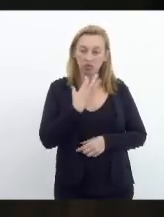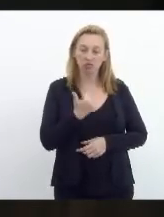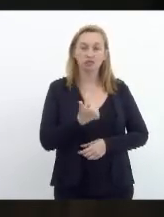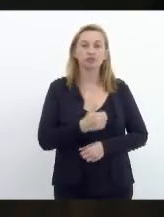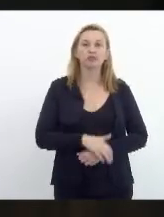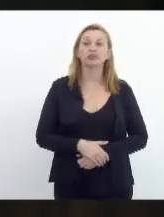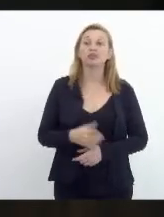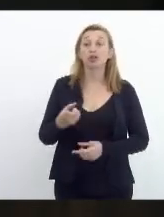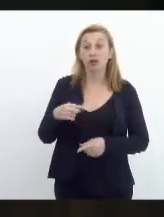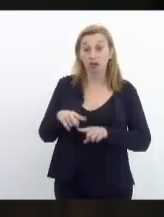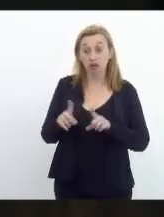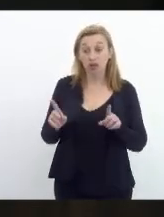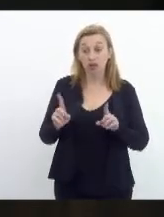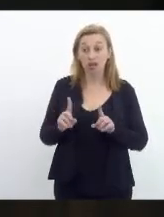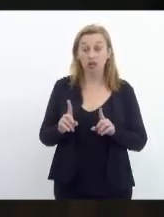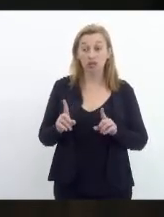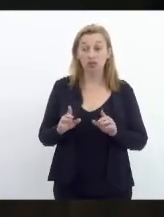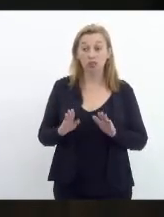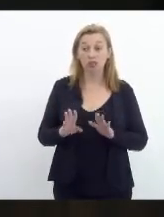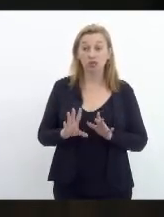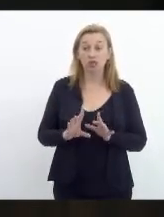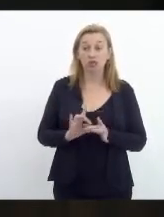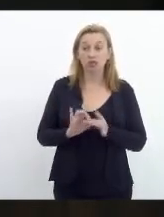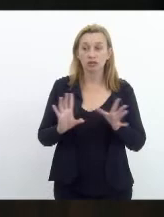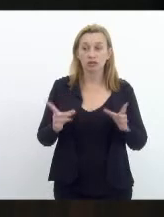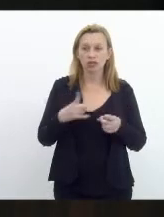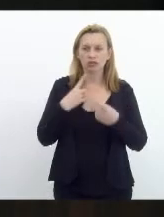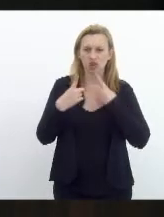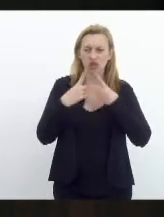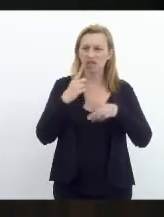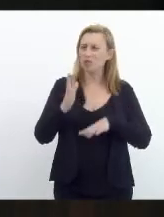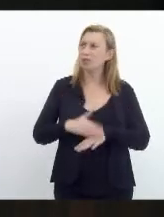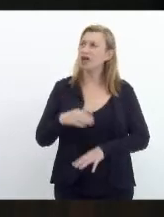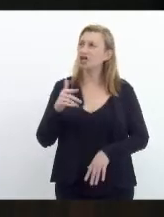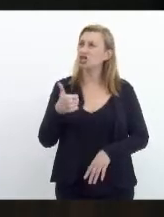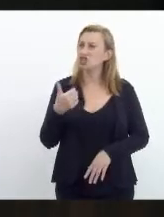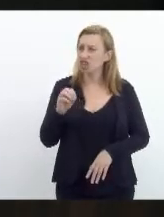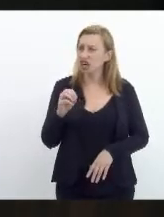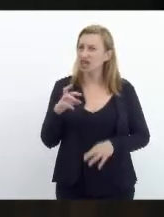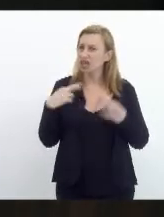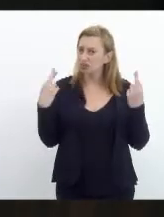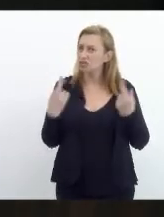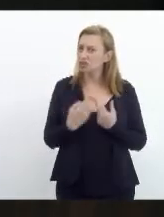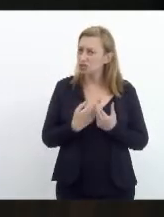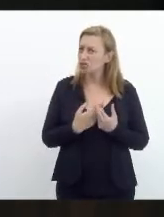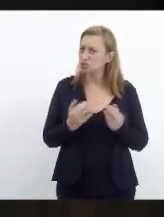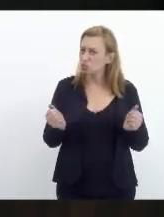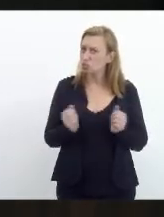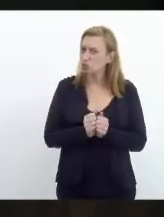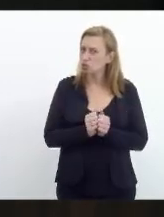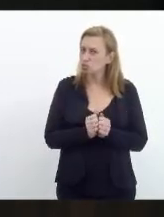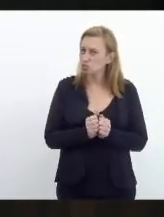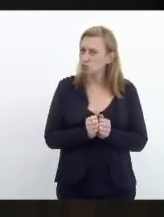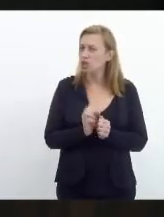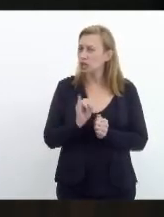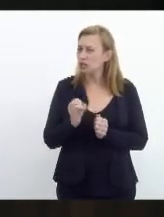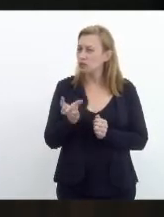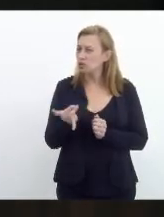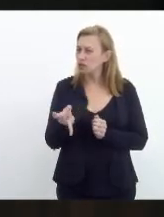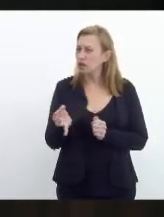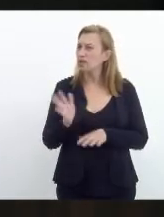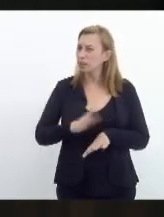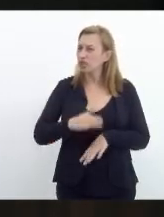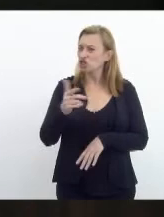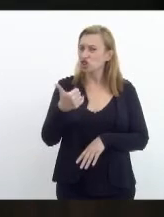aqui abertos ao diálogo, nós já fizemos mais de 10 audiências, as conjuntas, contarmos as conjuntas, mais de